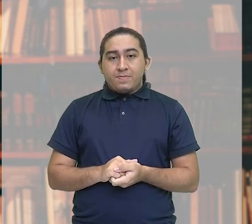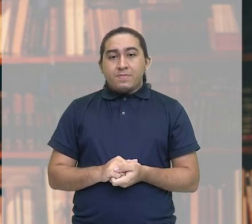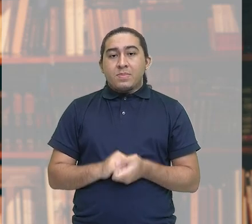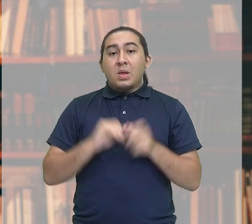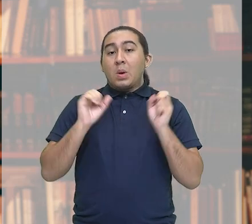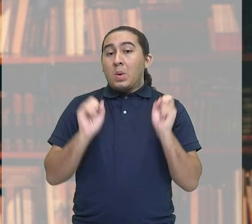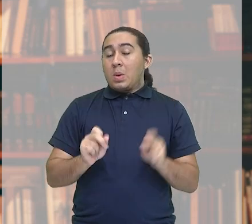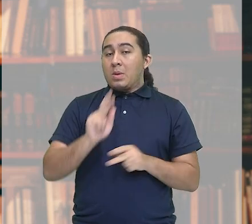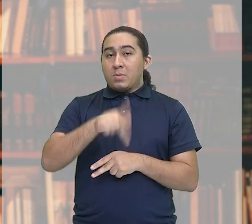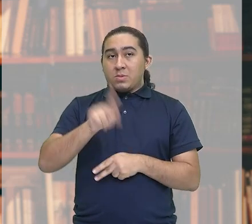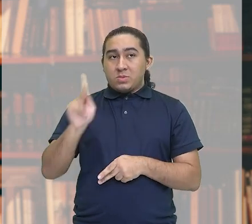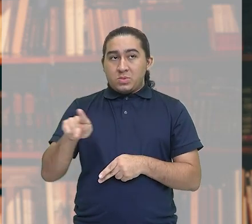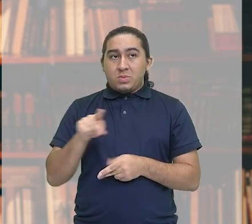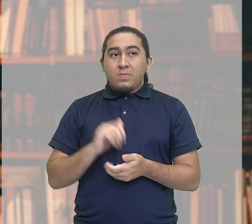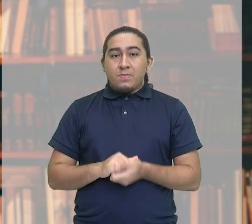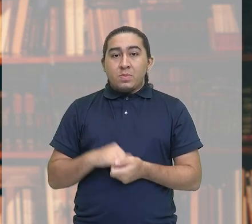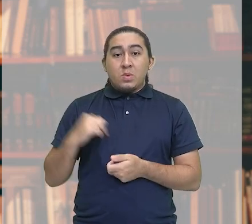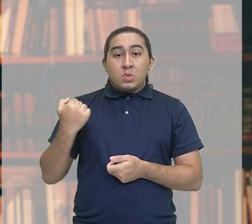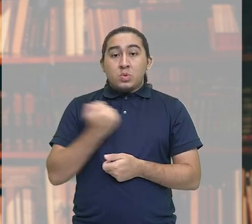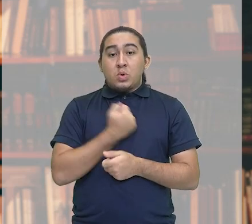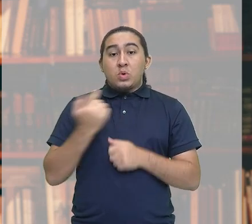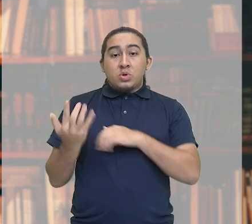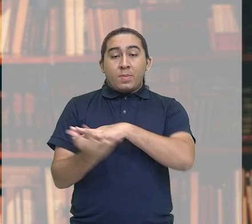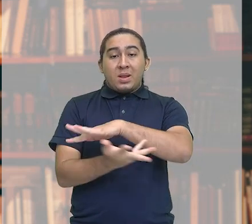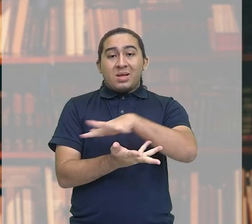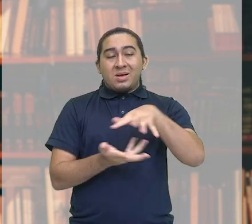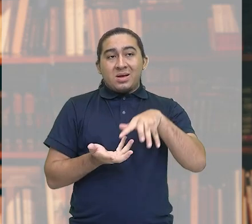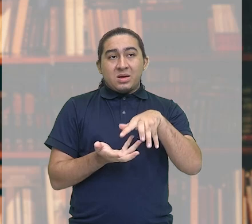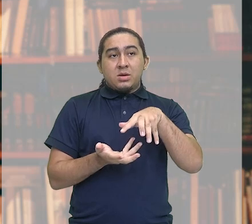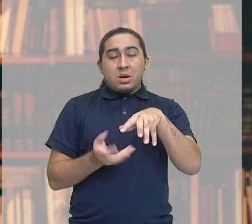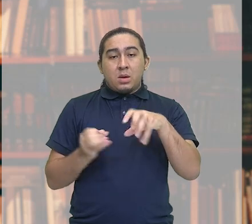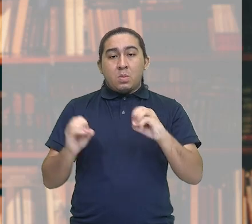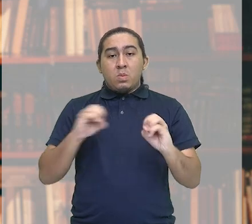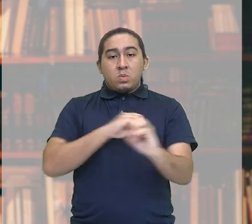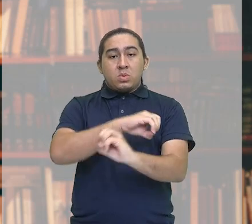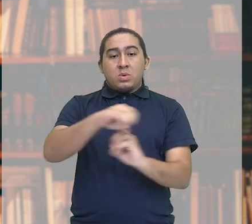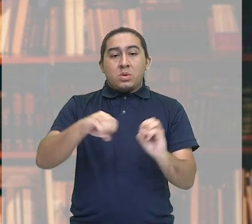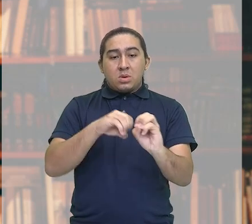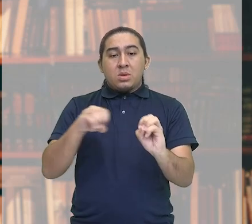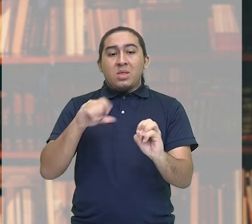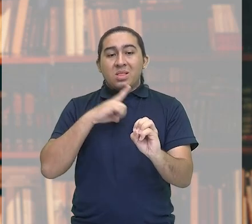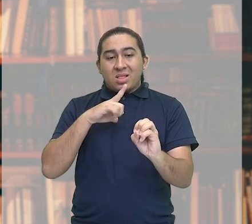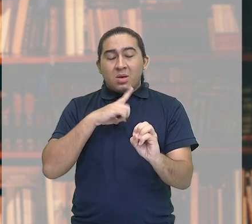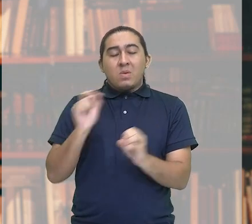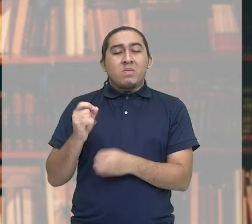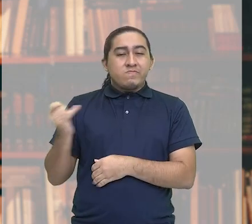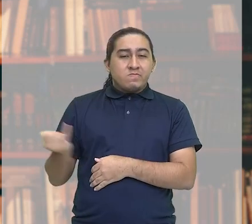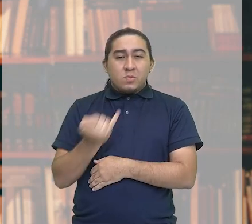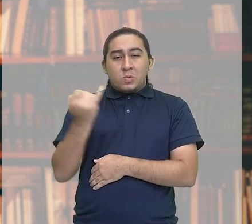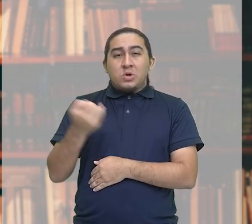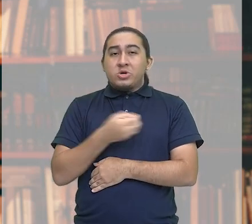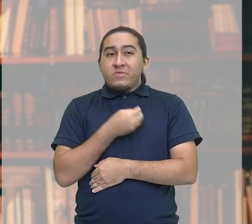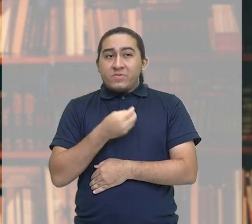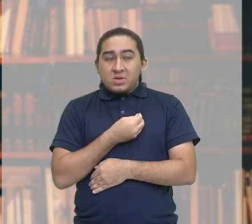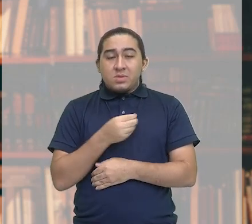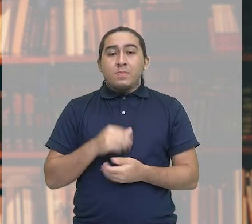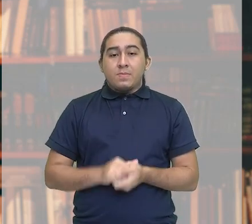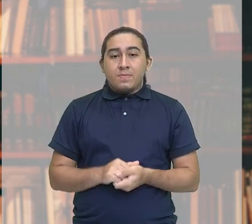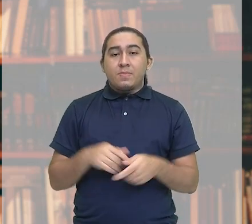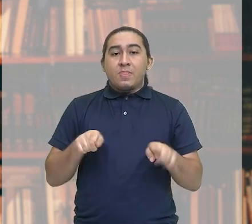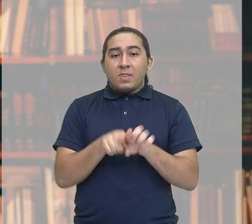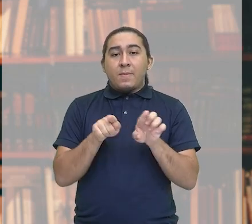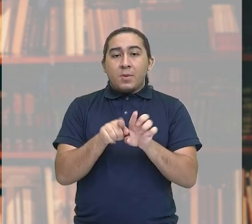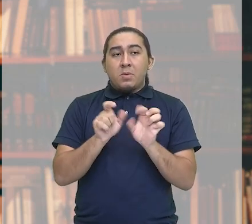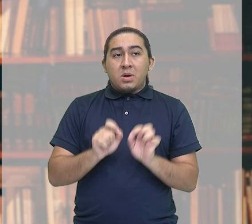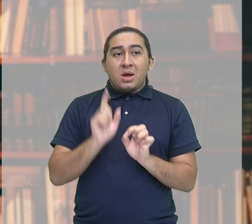Dyson. A posição do nosso planeta no sistema solar, ela é essencial para a manutenção da vida e também para